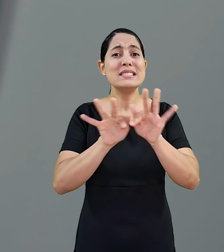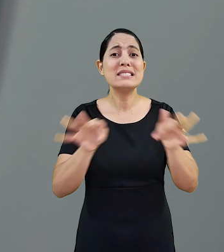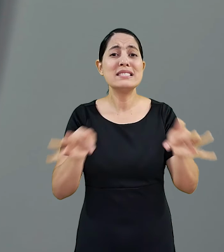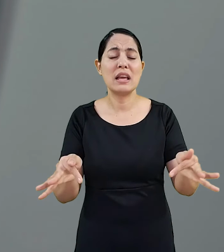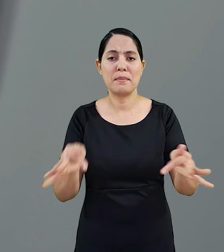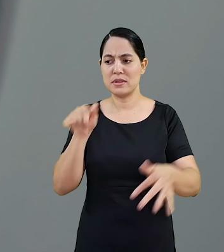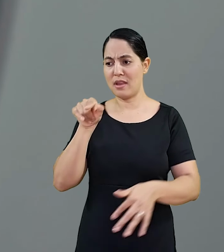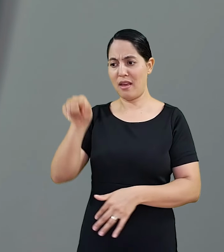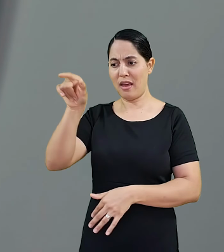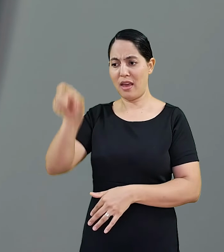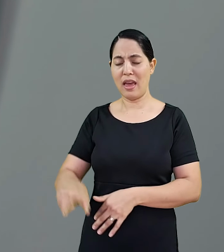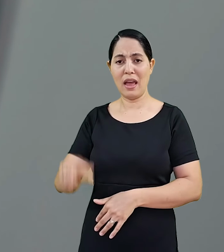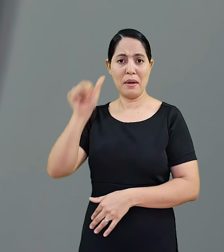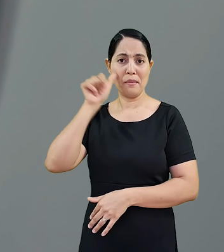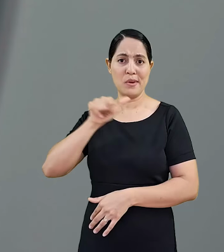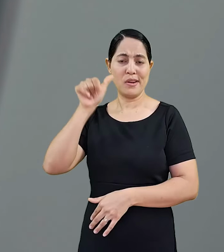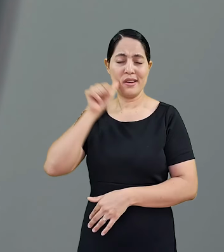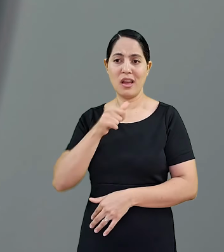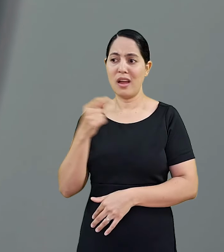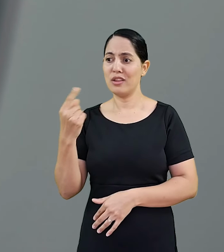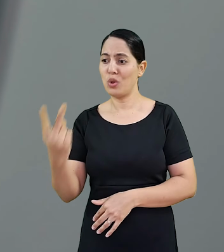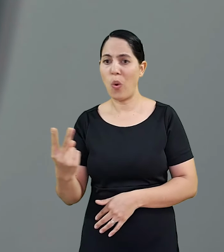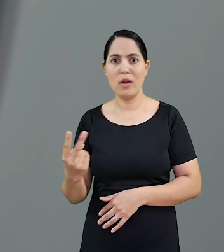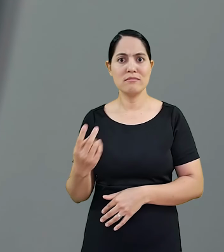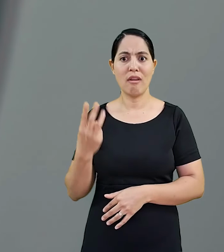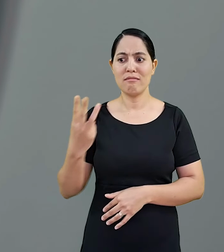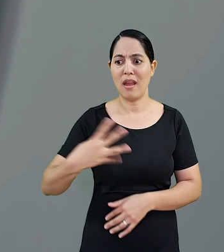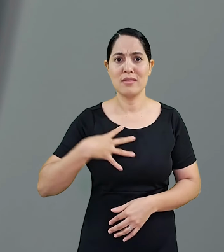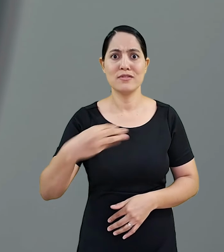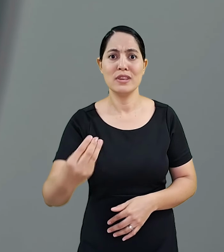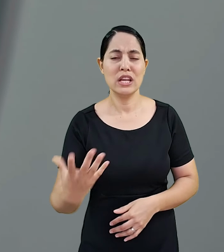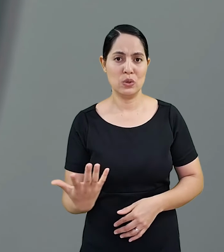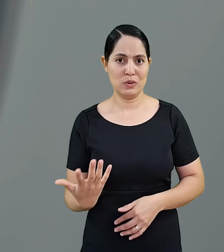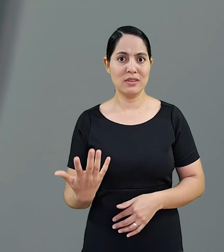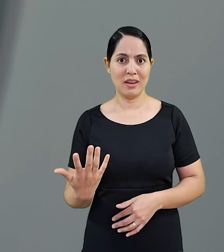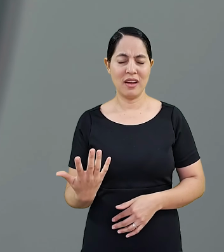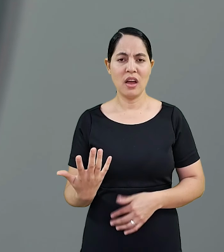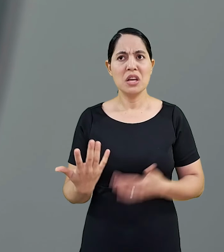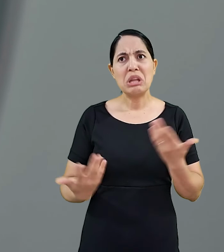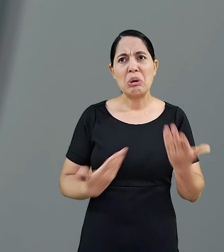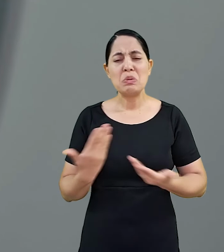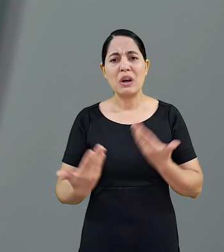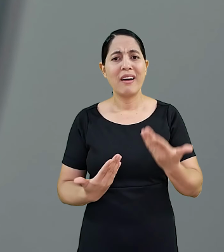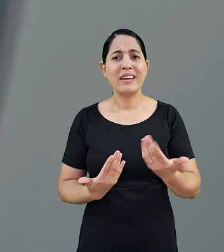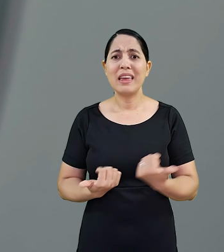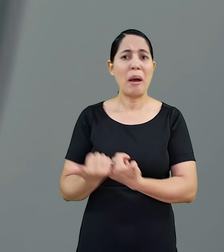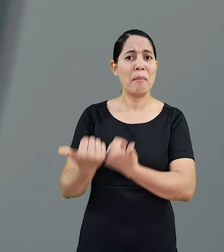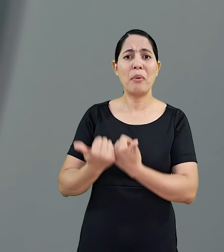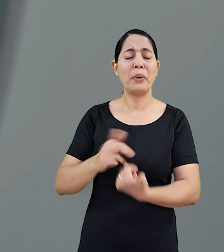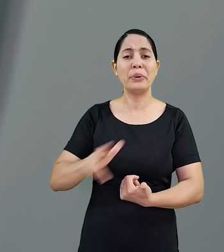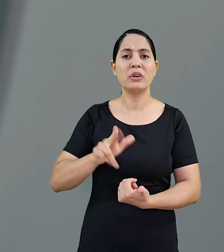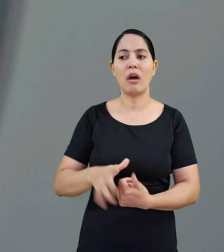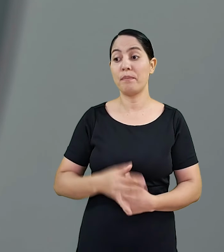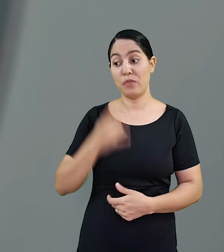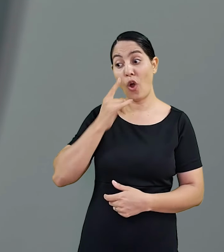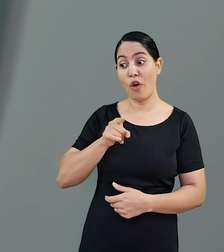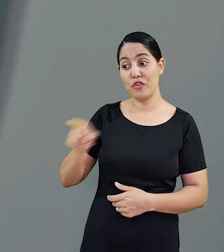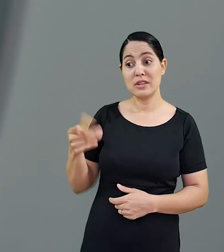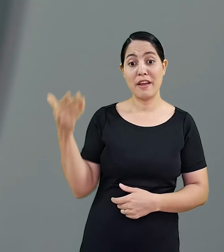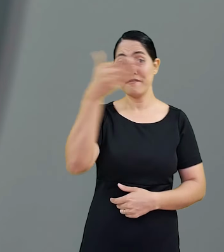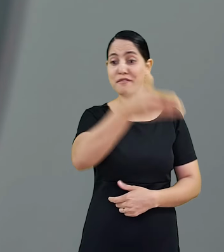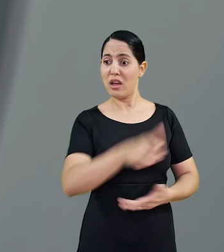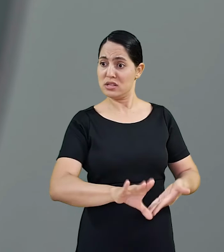pegar uma mulher que às vezes tem 2, 3 filhos, que tem uma situação um pouco mais difícil, uma correria, que não tem uma rede de apoio, e dizer assim, olha, vai lá